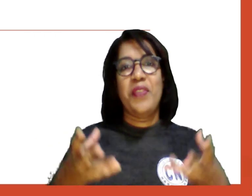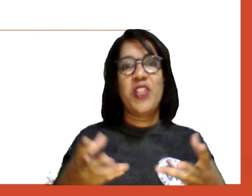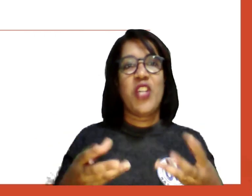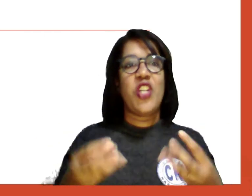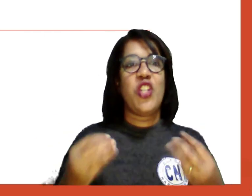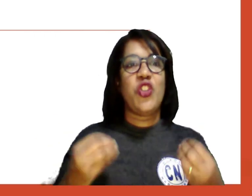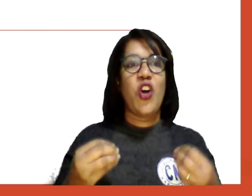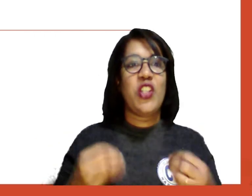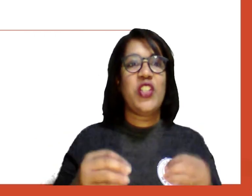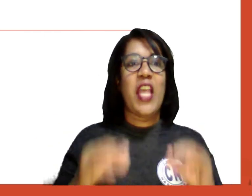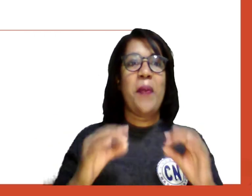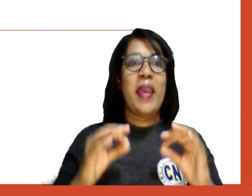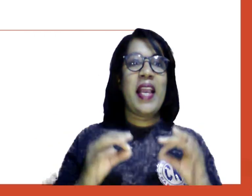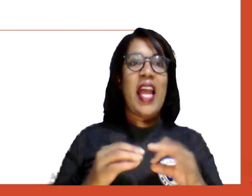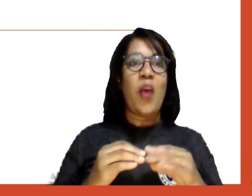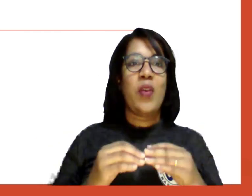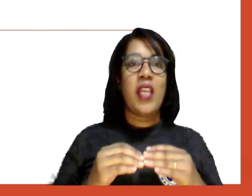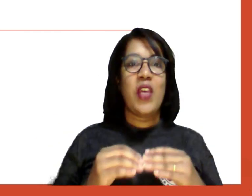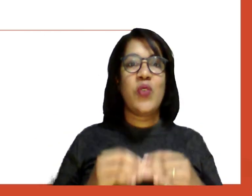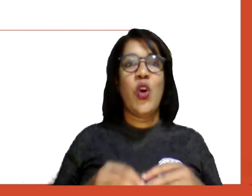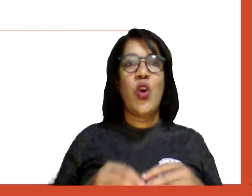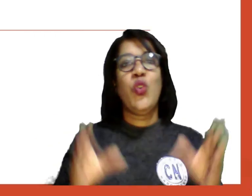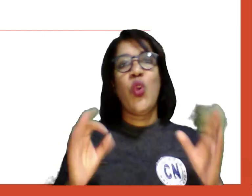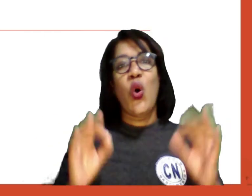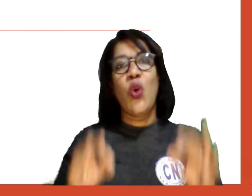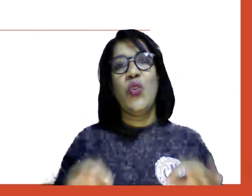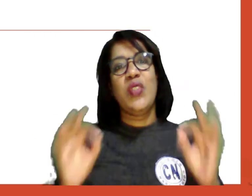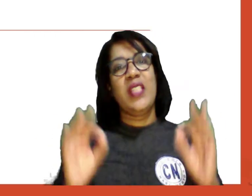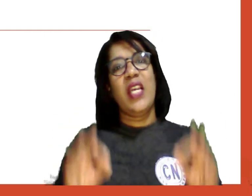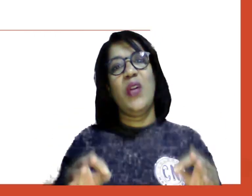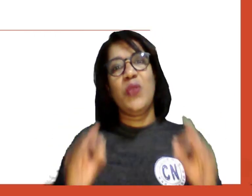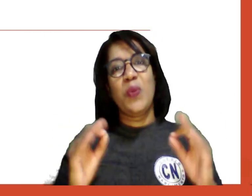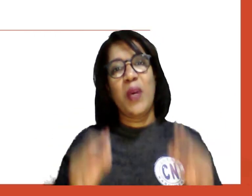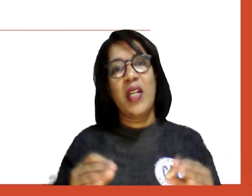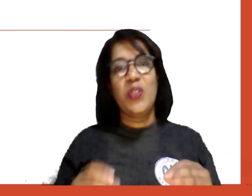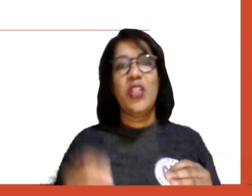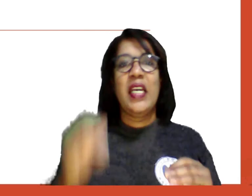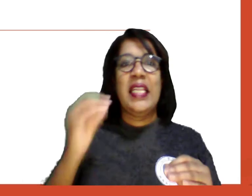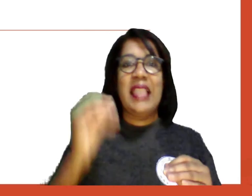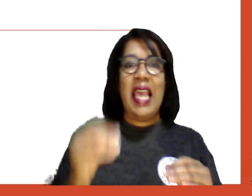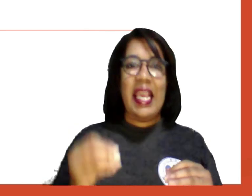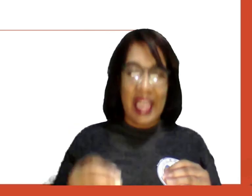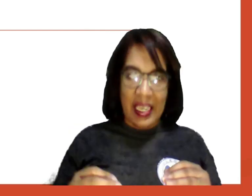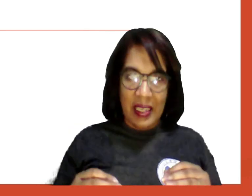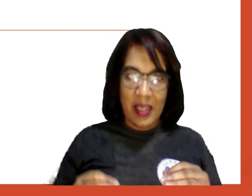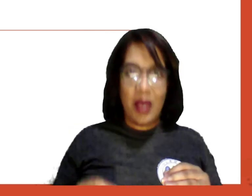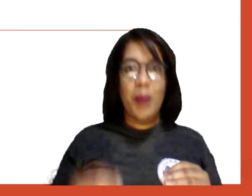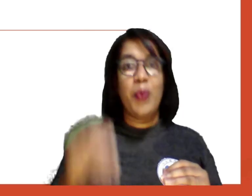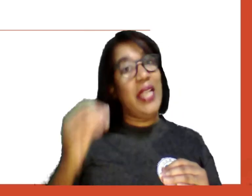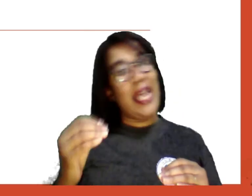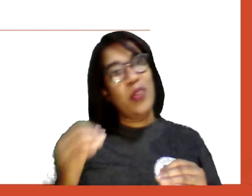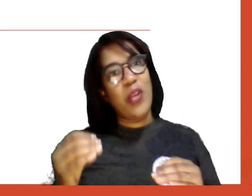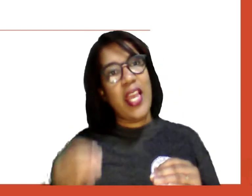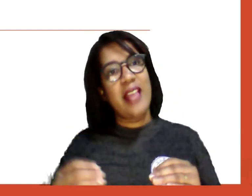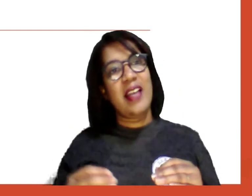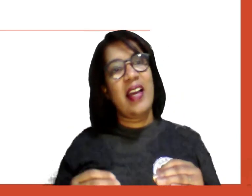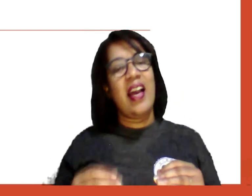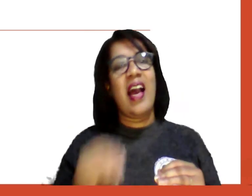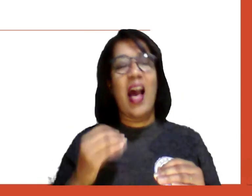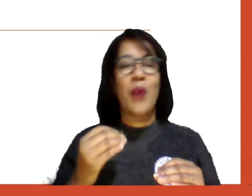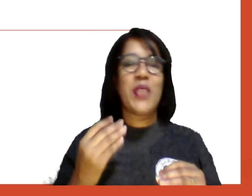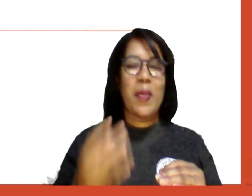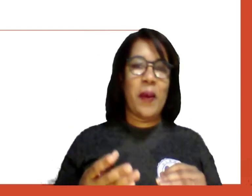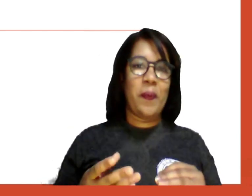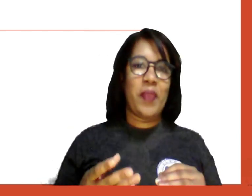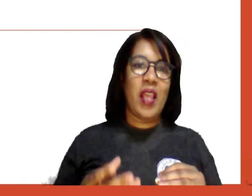obra Metafísica de Aristóteles é bem clara quanto a isso. Todos os seres humanos tendem, por